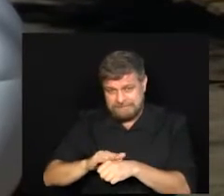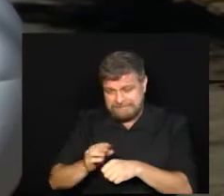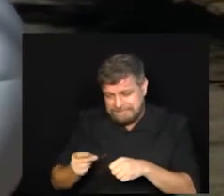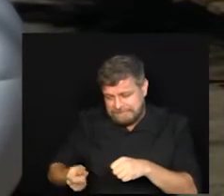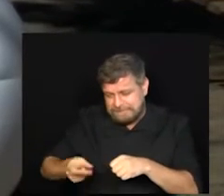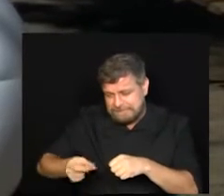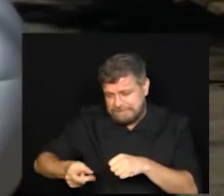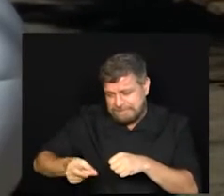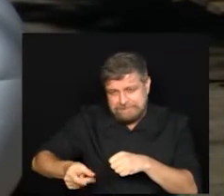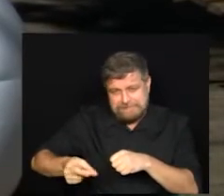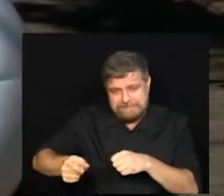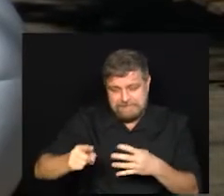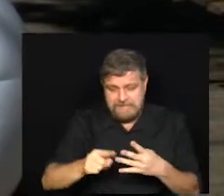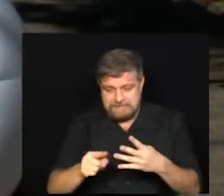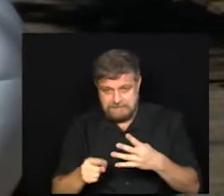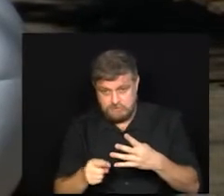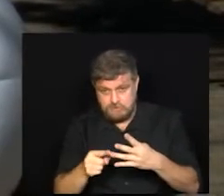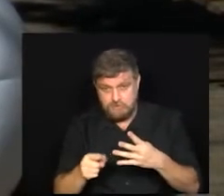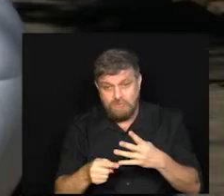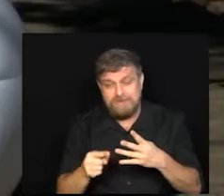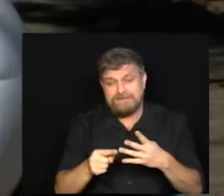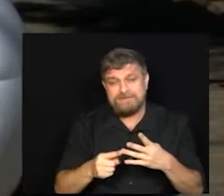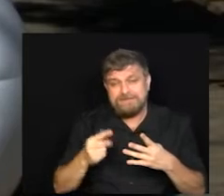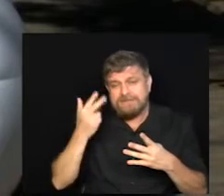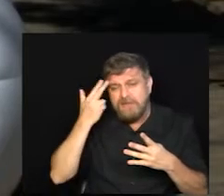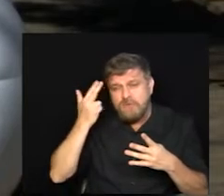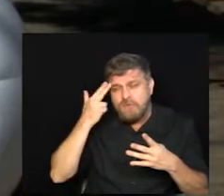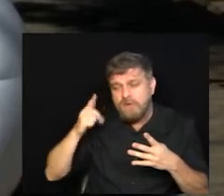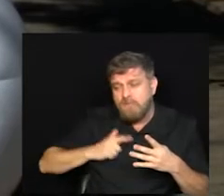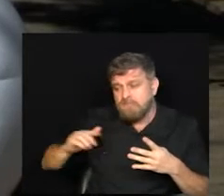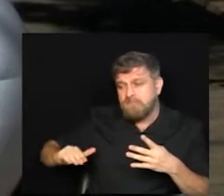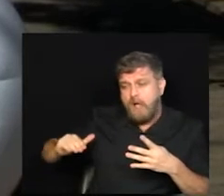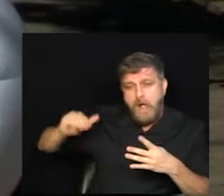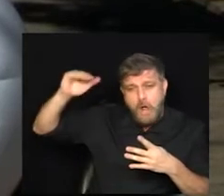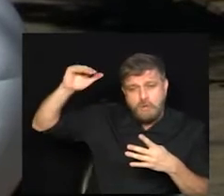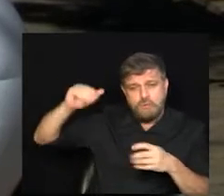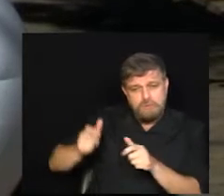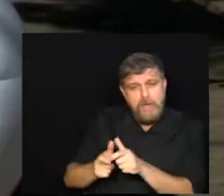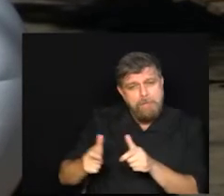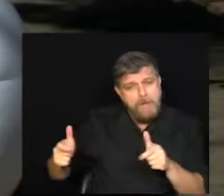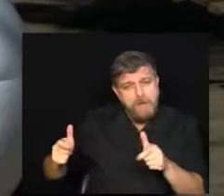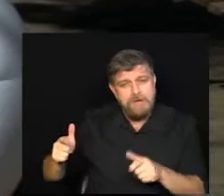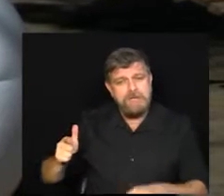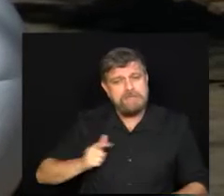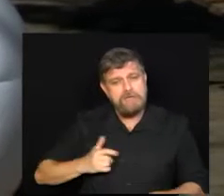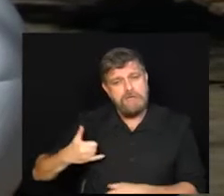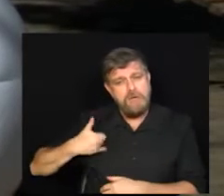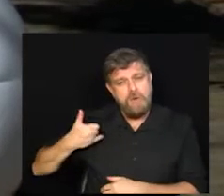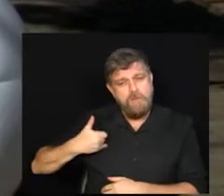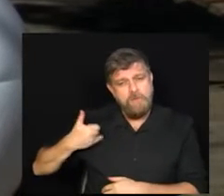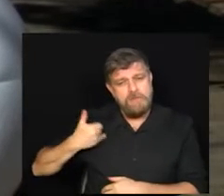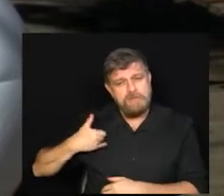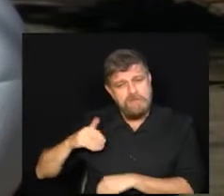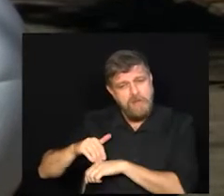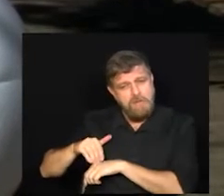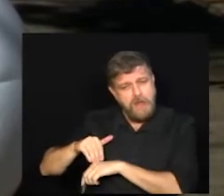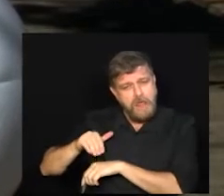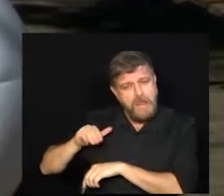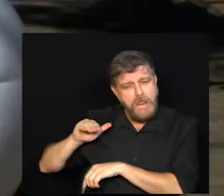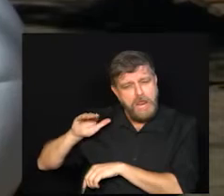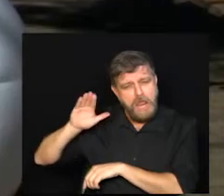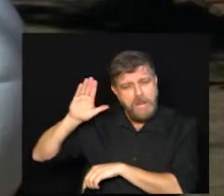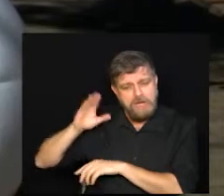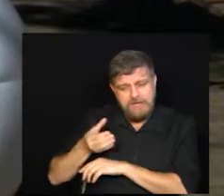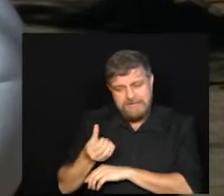leucemia mieloide crônica são mais comuns nas pessoas adultas e adultos com uma idade um pouco mais avançada, por volta